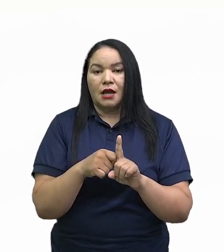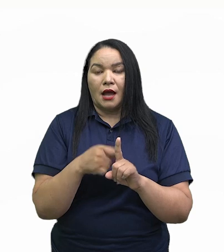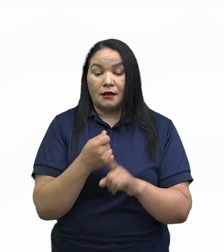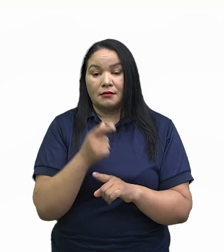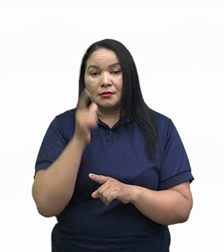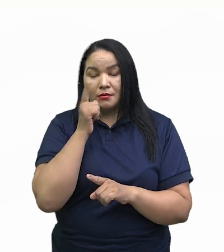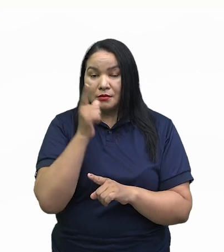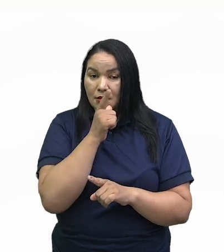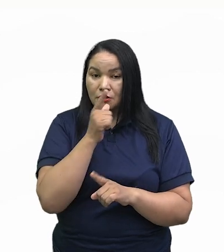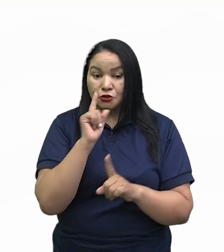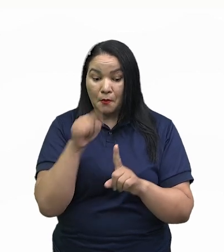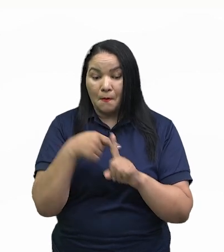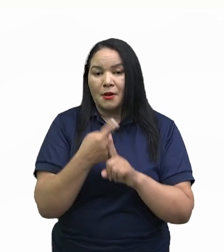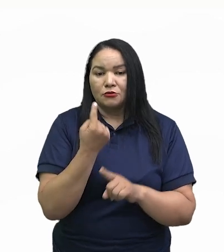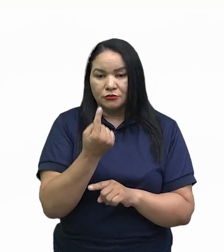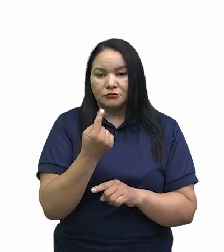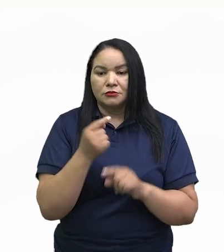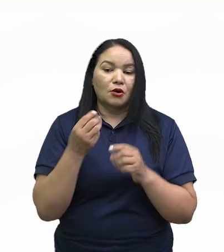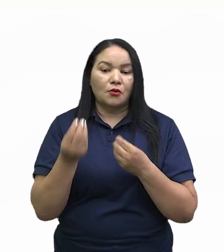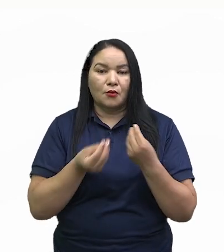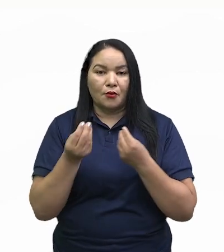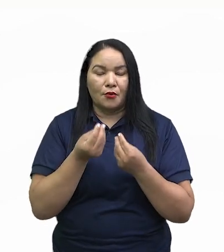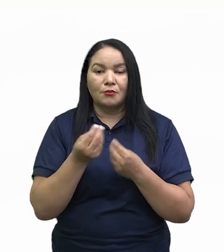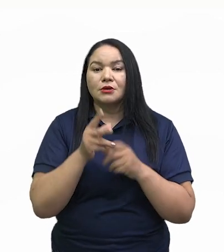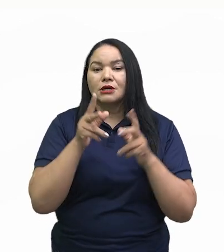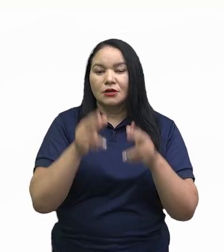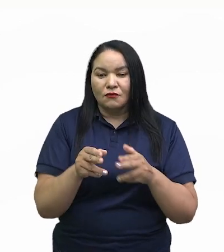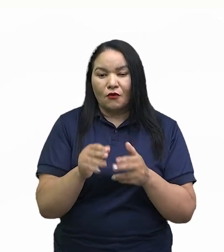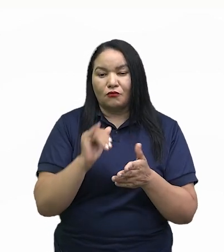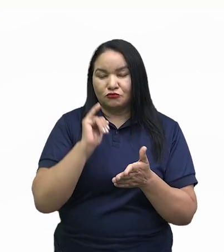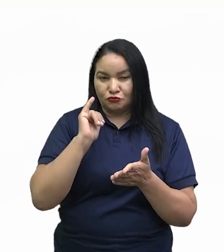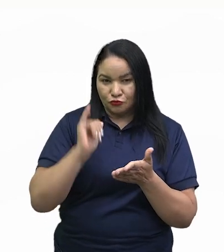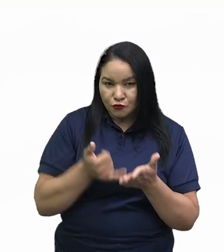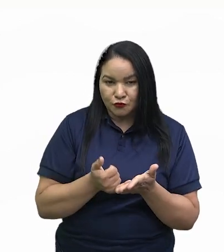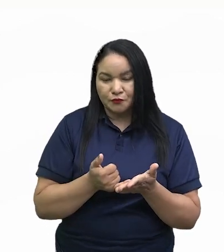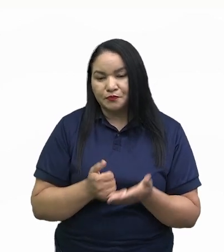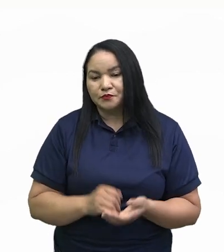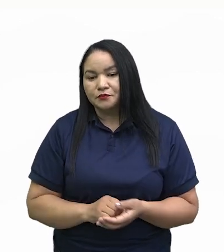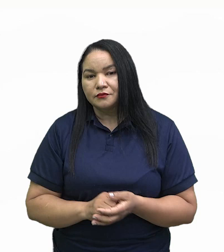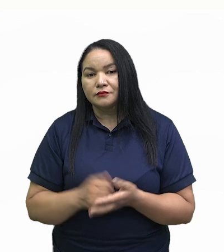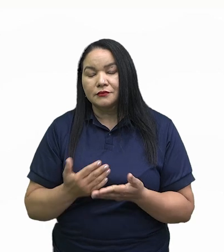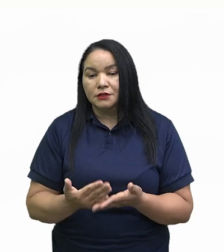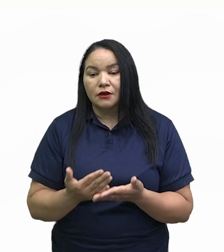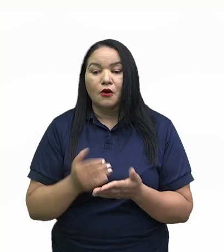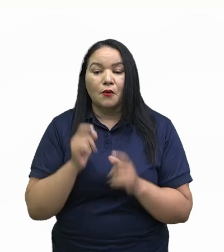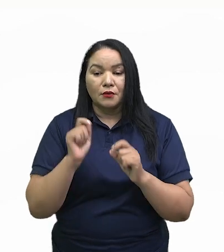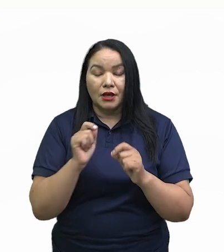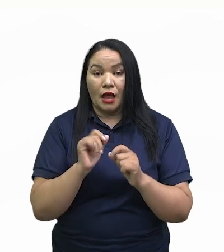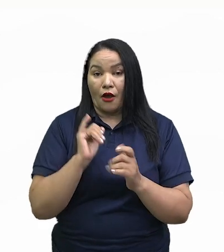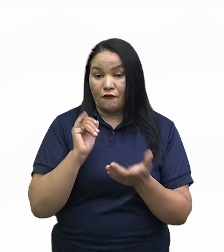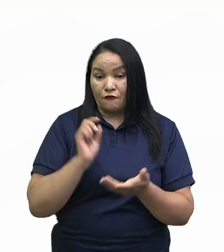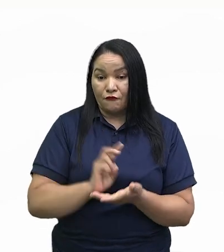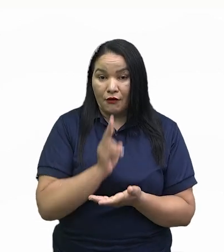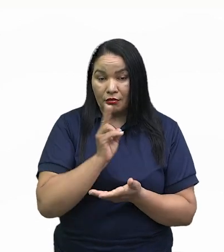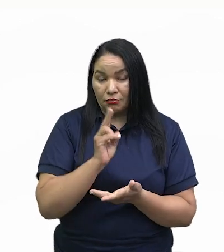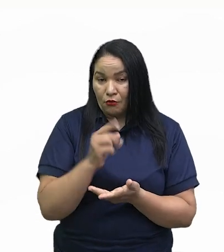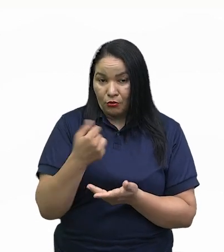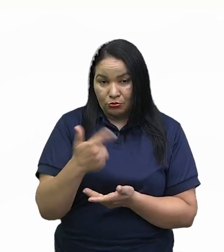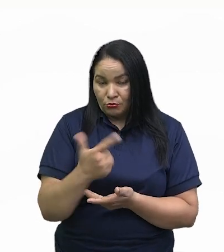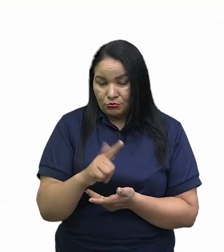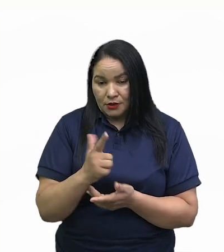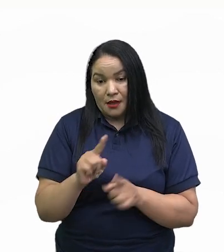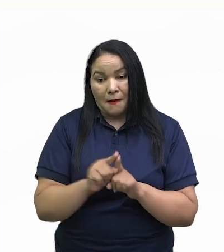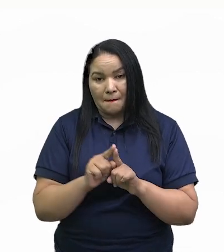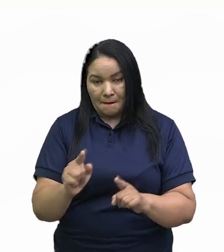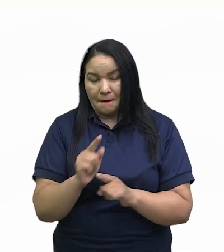ele vai funcionar como? Como os juros. Perceba aqui que, no caso, não tem um valor monetário, tudo bem? Porque